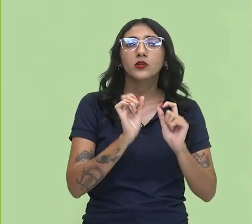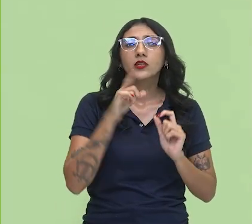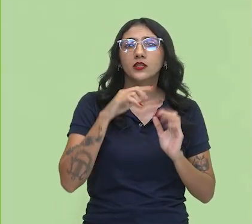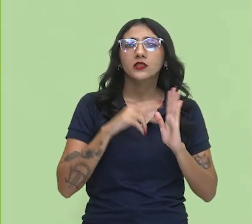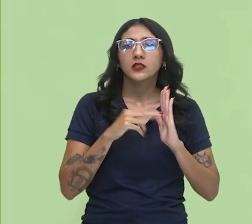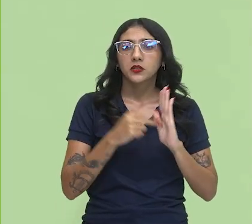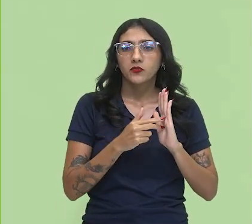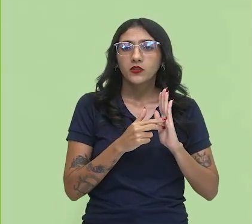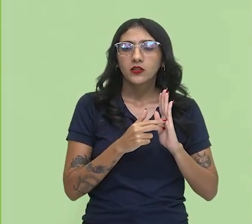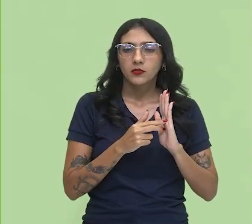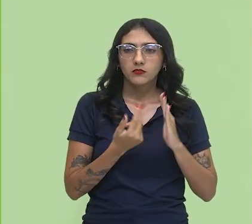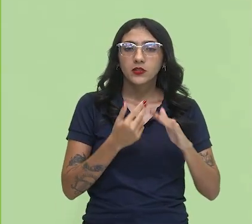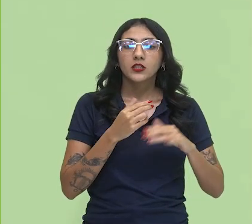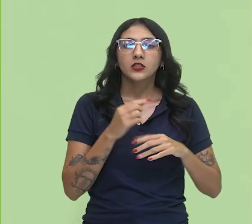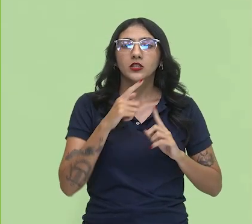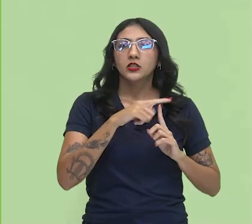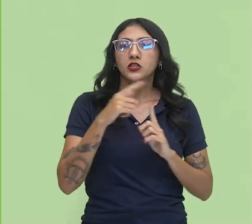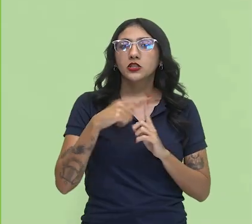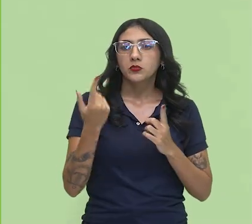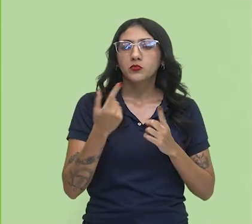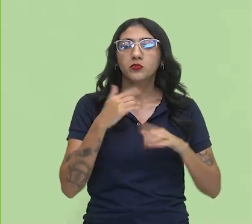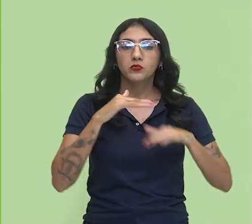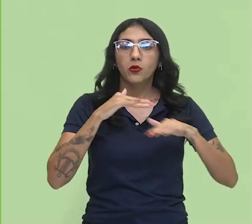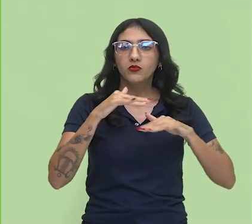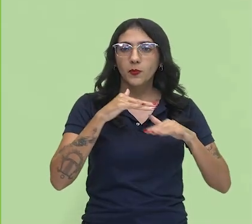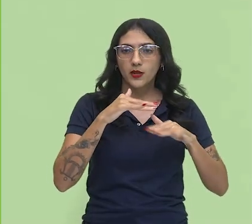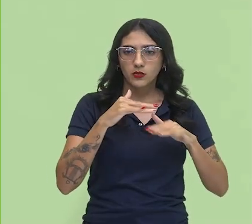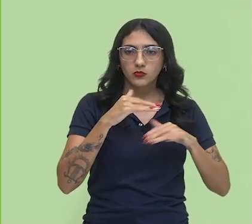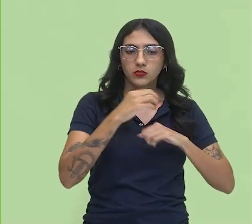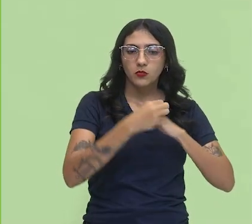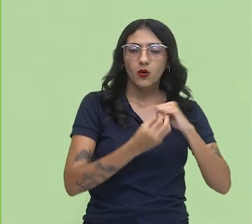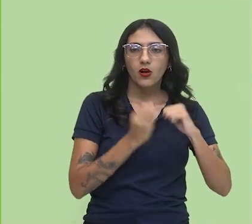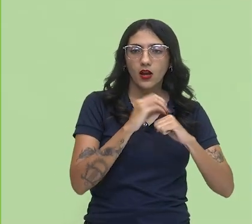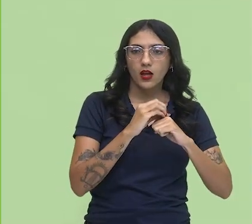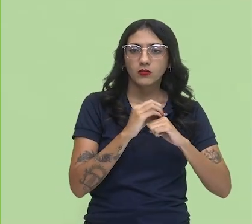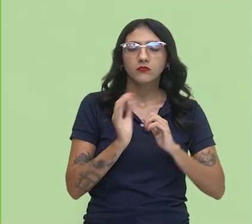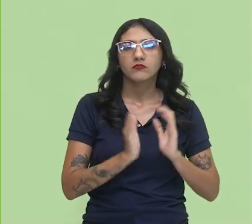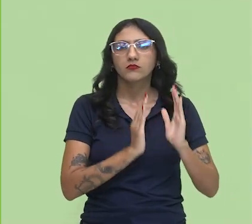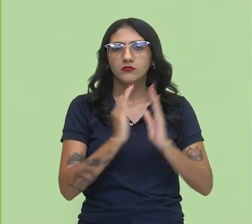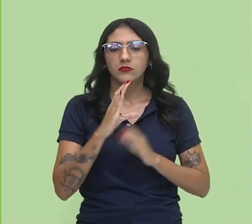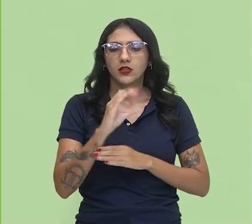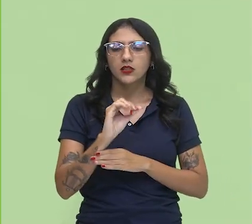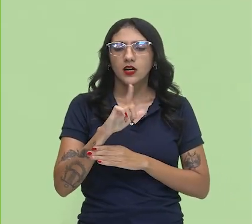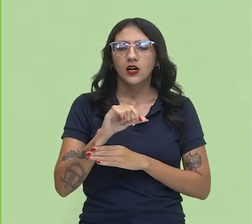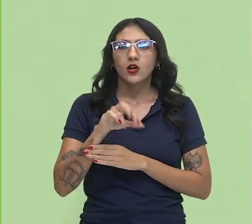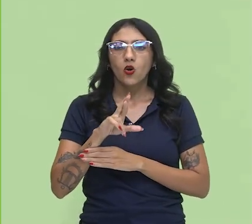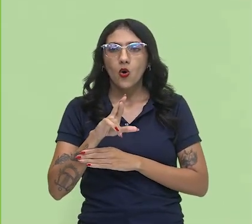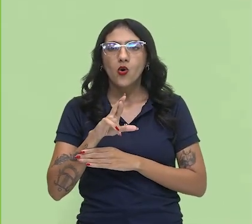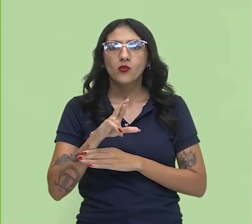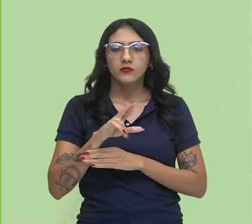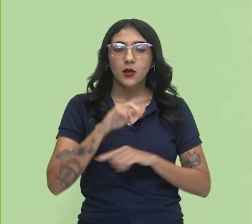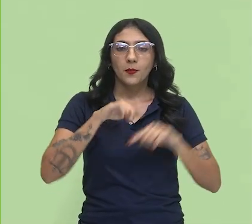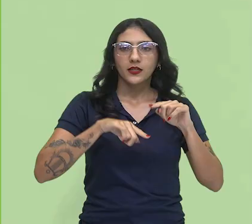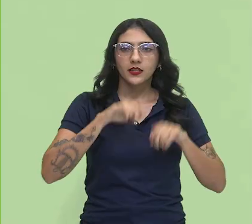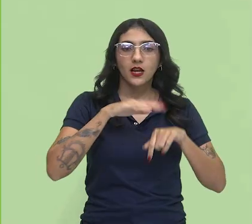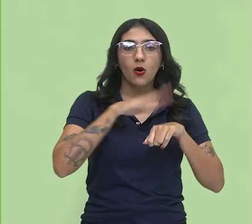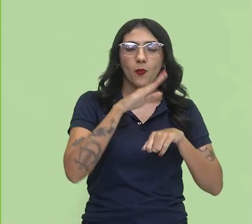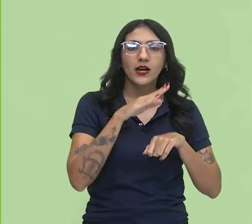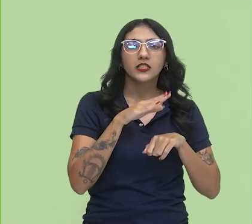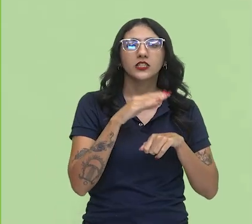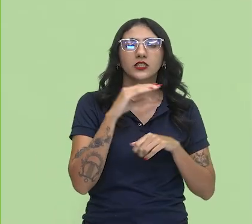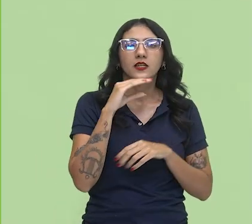de agitação das moléculas de um corpo. Calor, energia térmica em trânsito, em